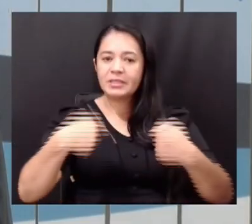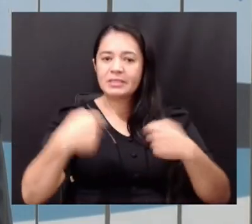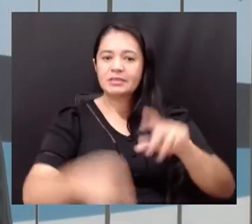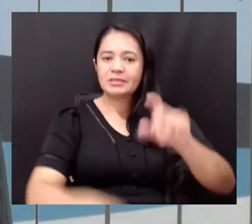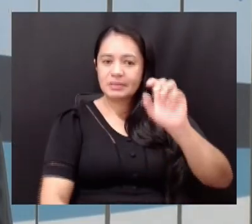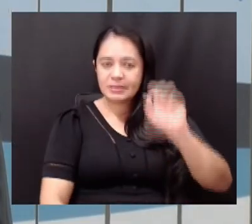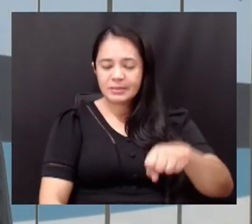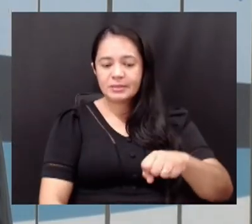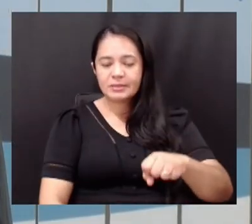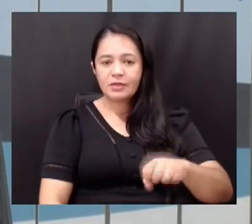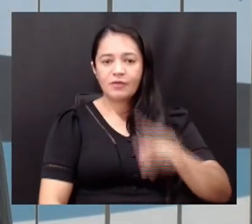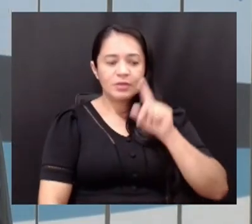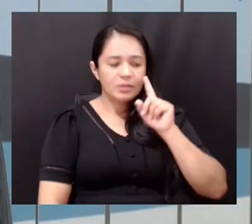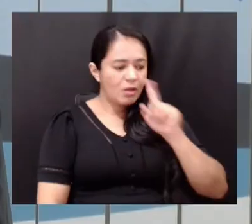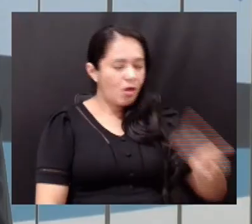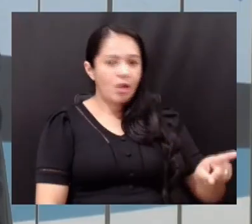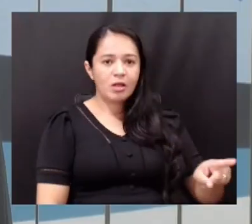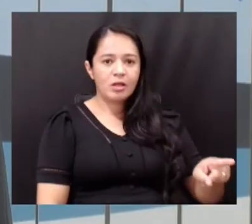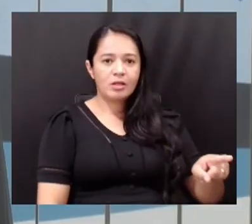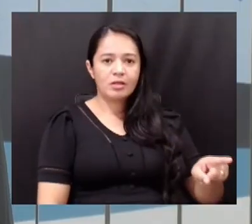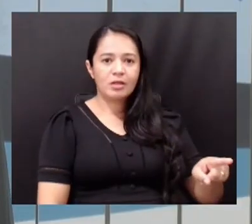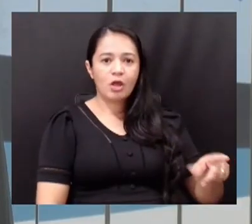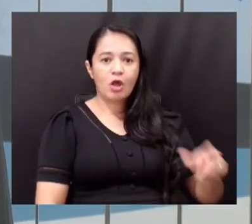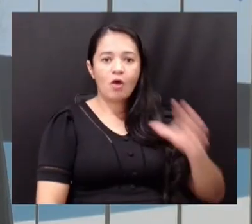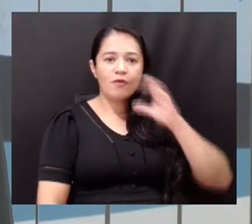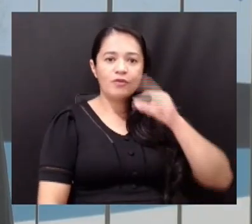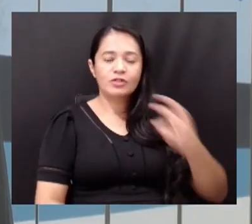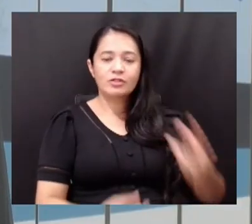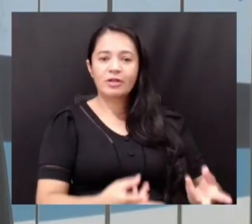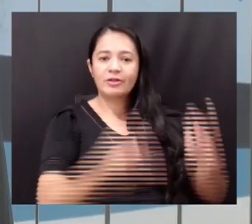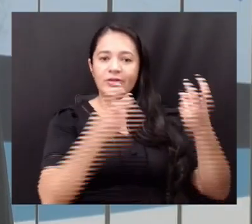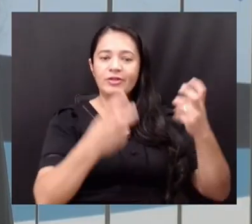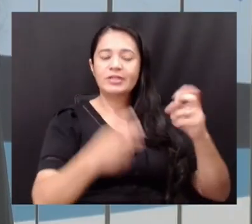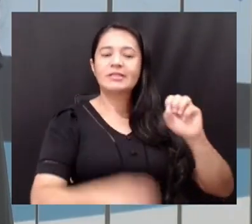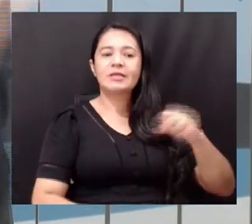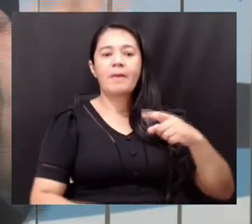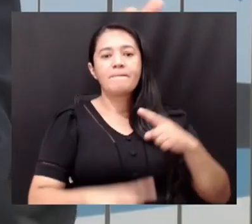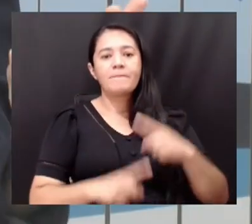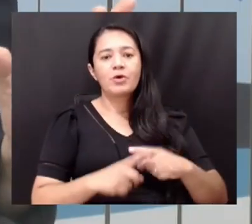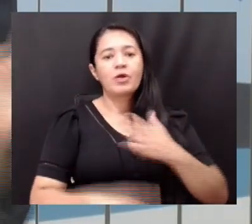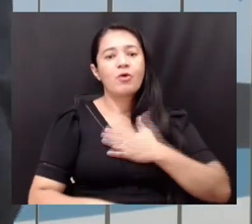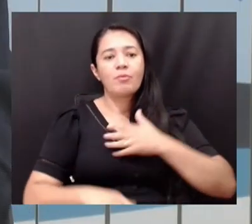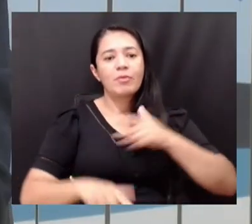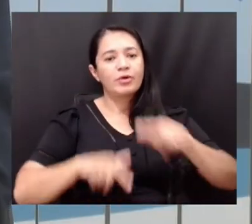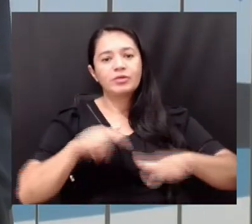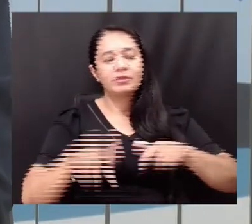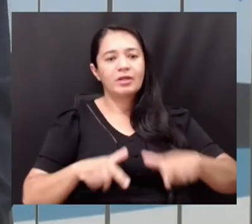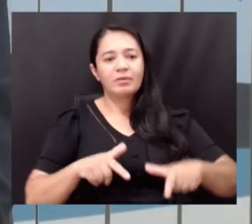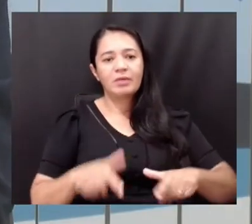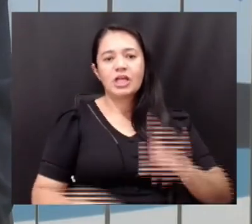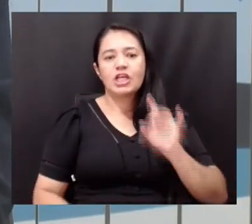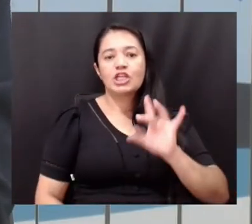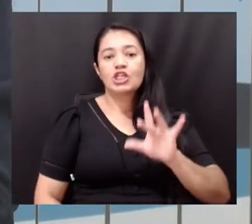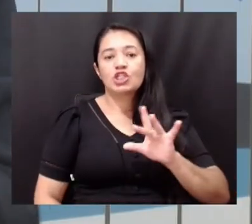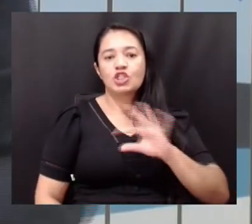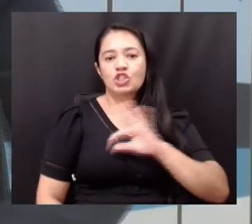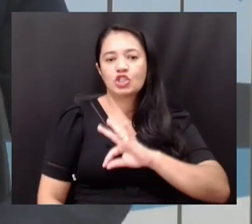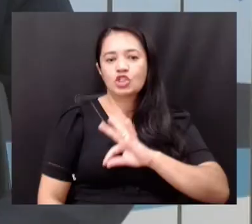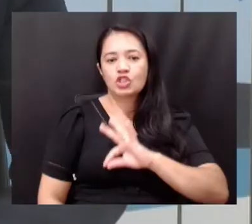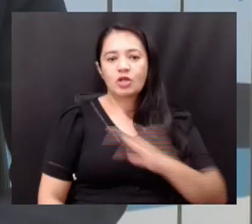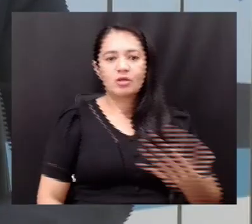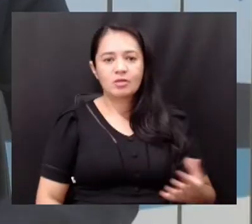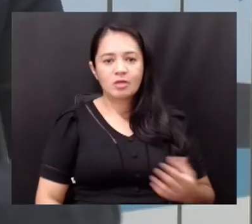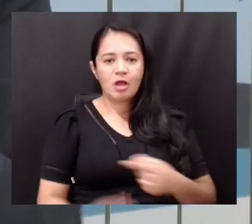que é importante eu ser reconhecida, porque o trabalho na minha vida, ele não tem só a ver com a minha subsistência, com o